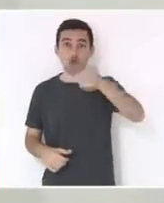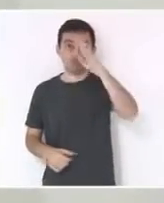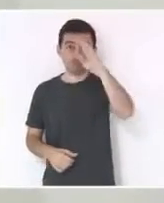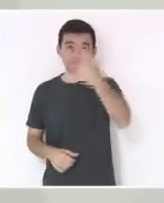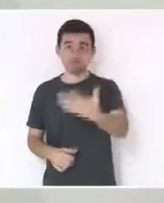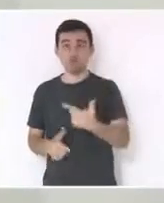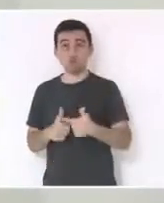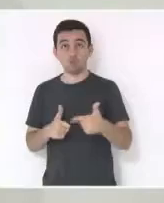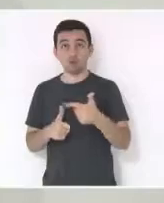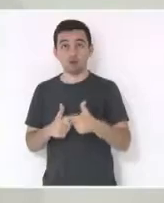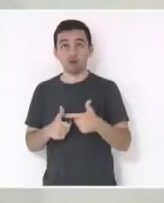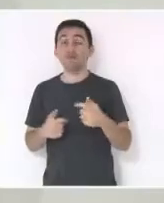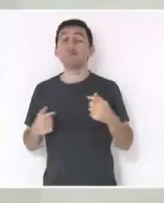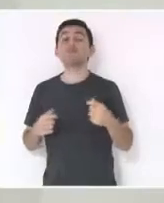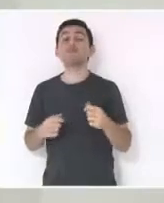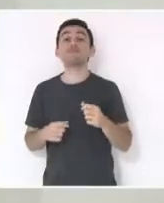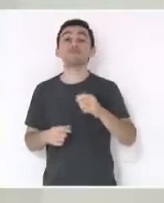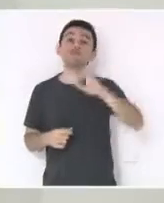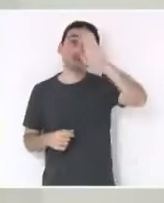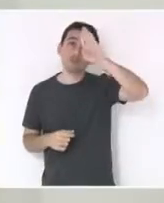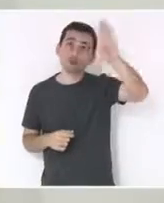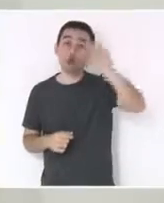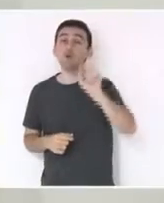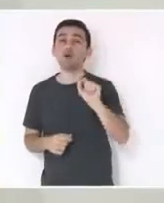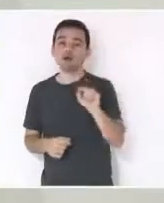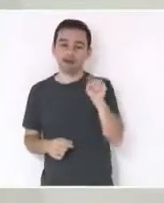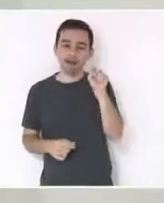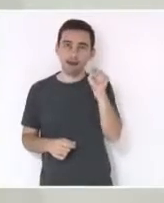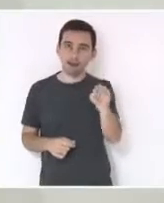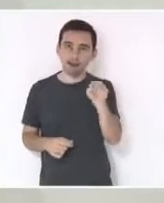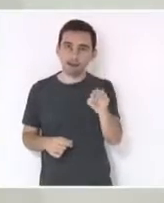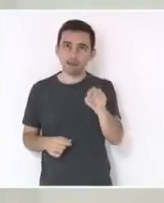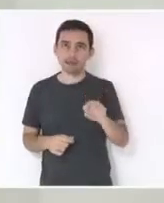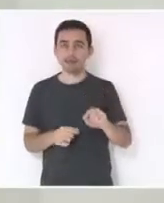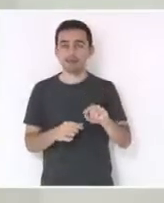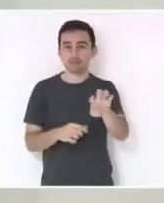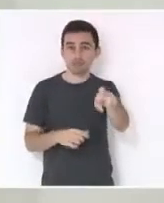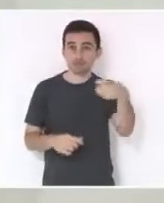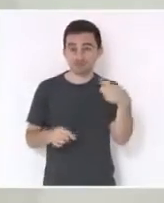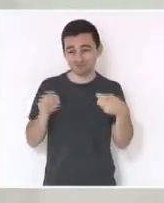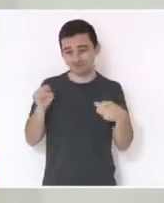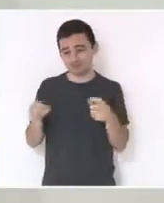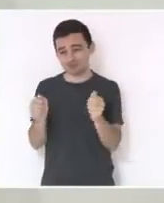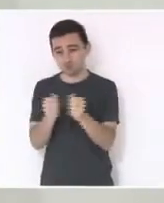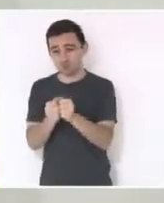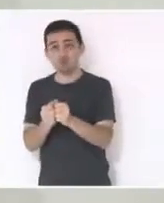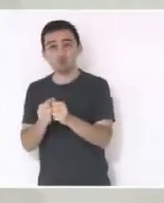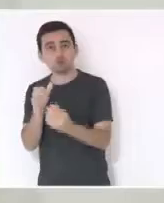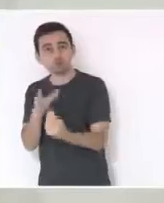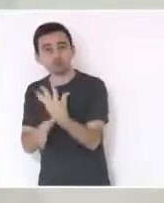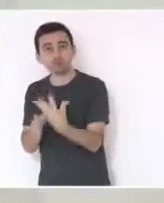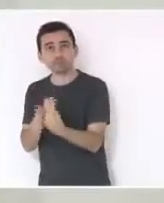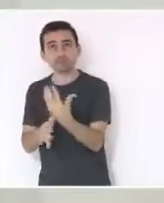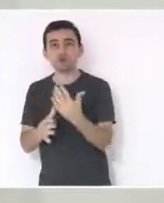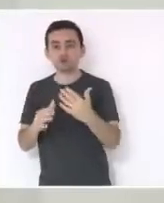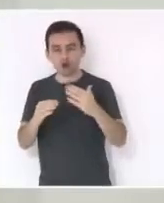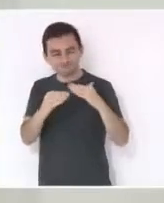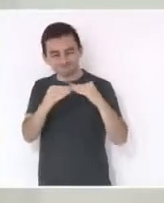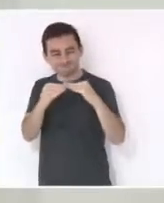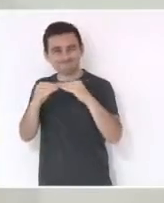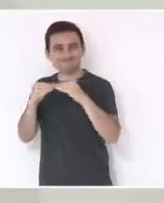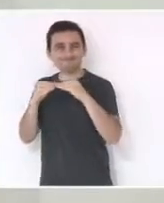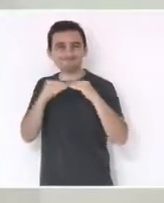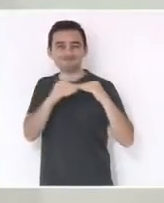entendimento deputado sílvio do executivo com o setor produtivo esse é o ideal e